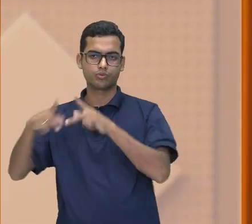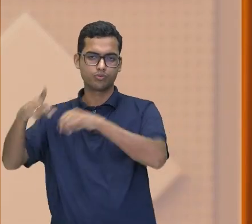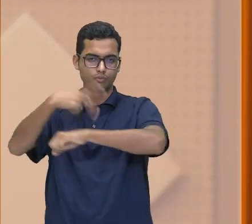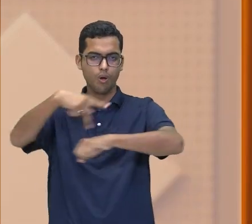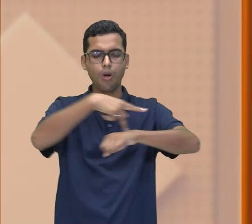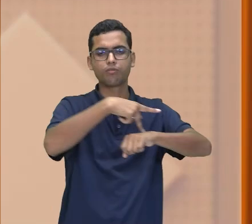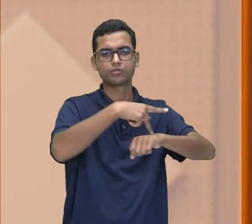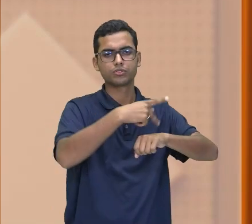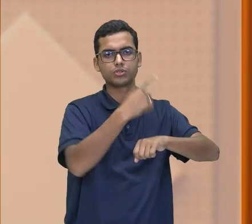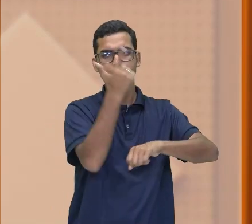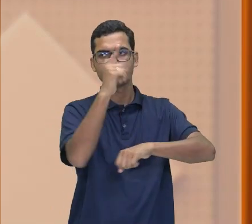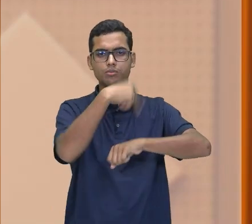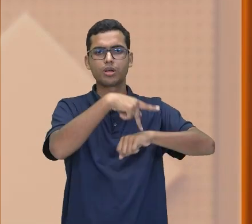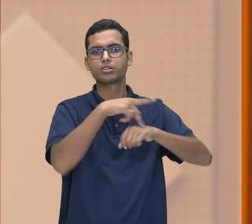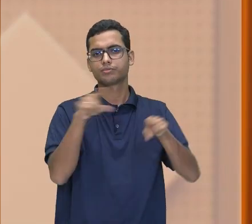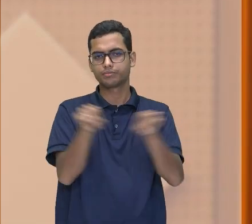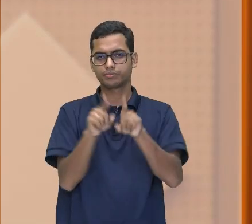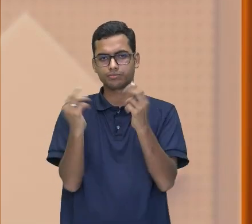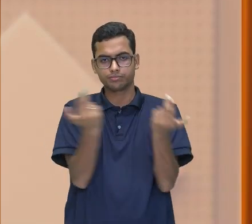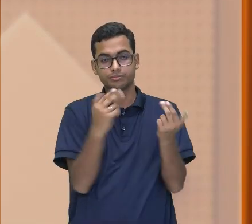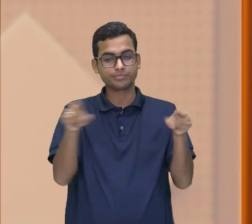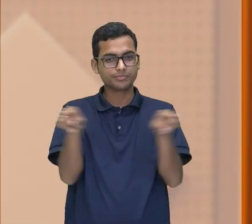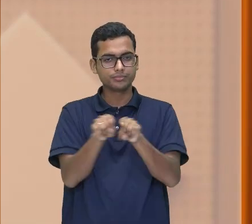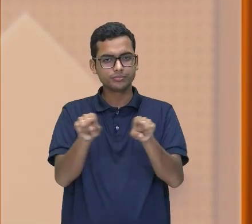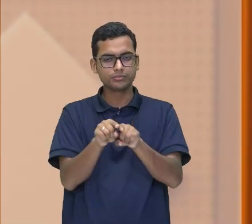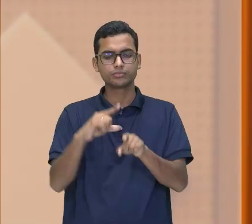O que é a aculturação? É você colocar